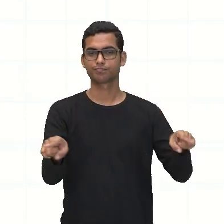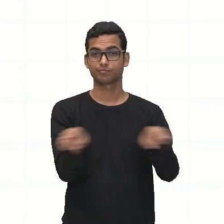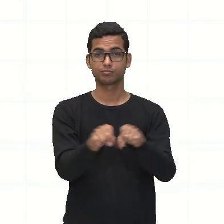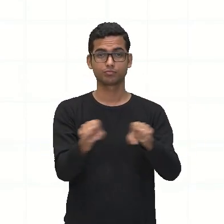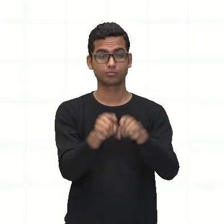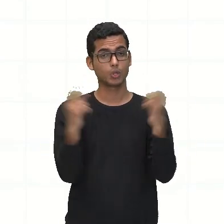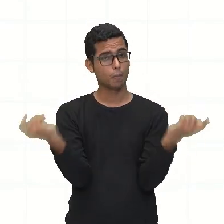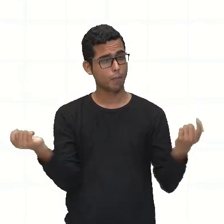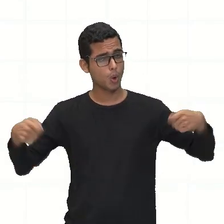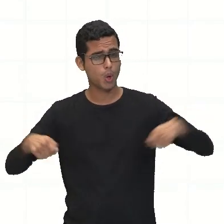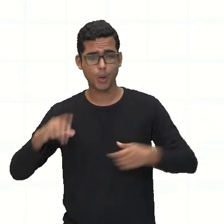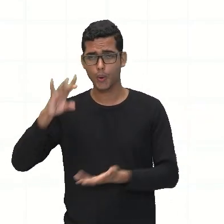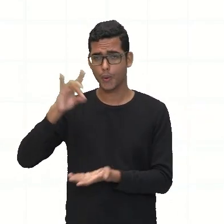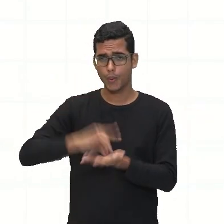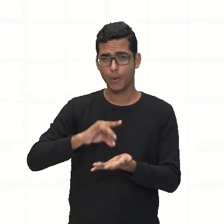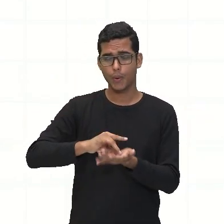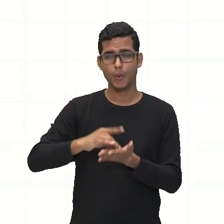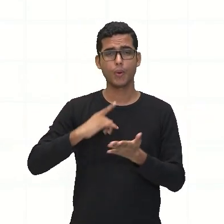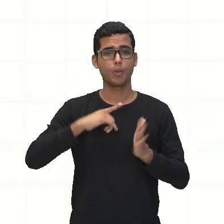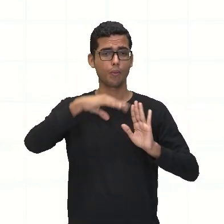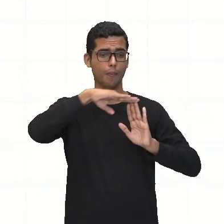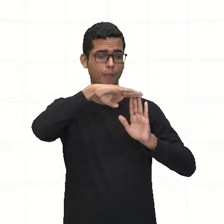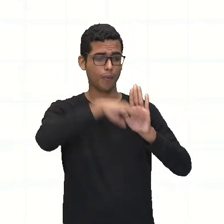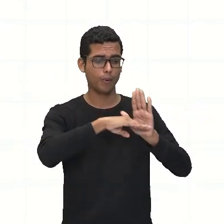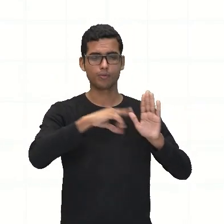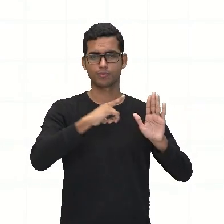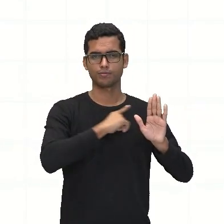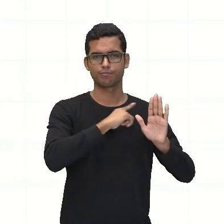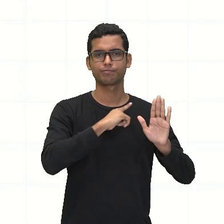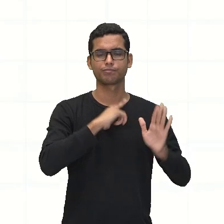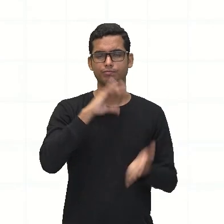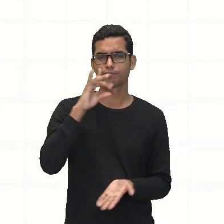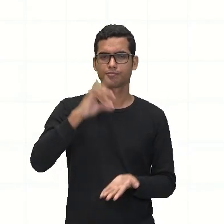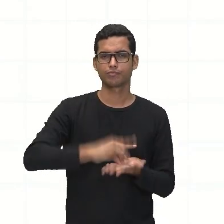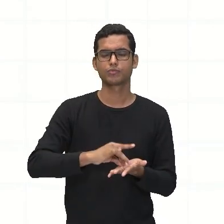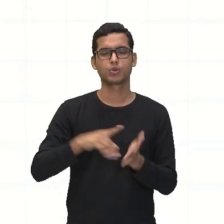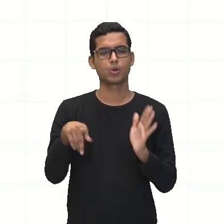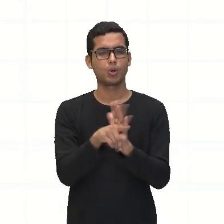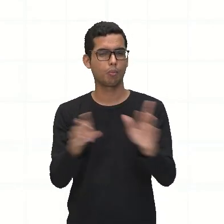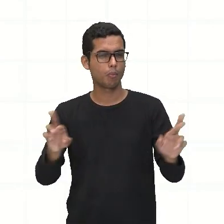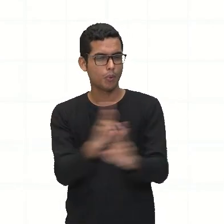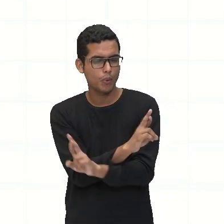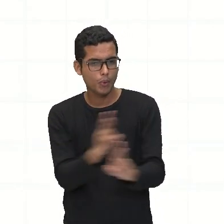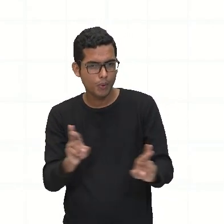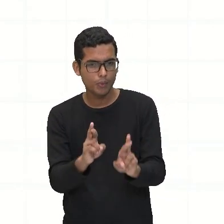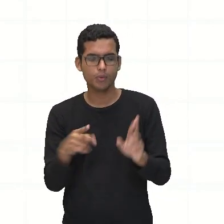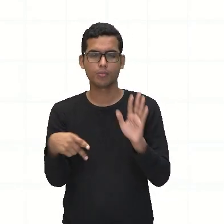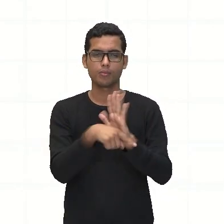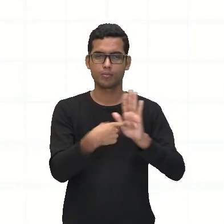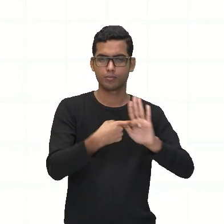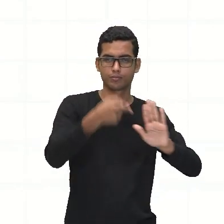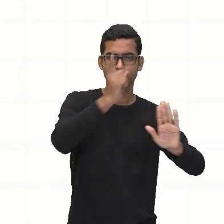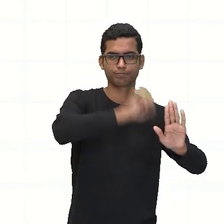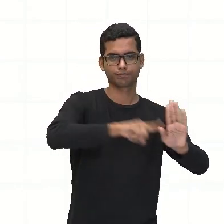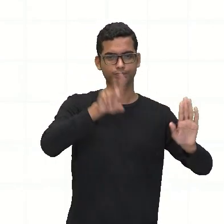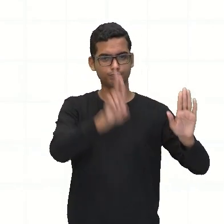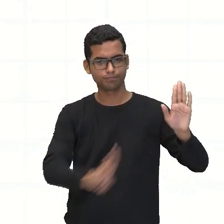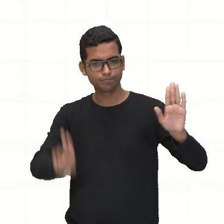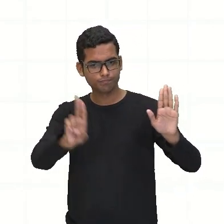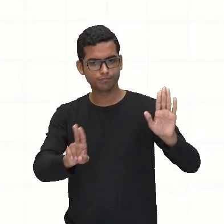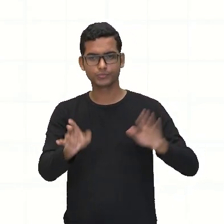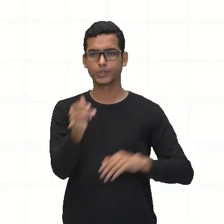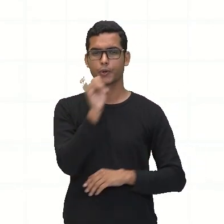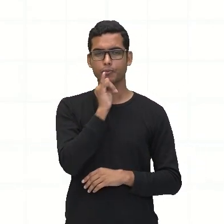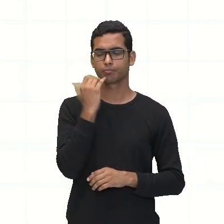possível estabelecer isso. Estabelecer essa relação através da metáfora. Exemplo